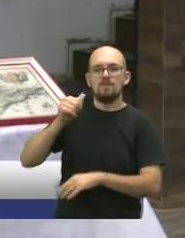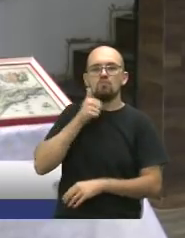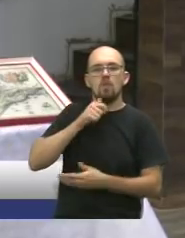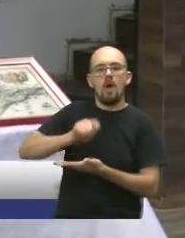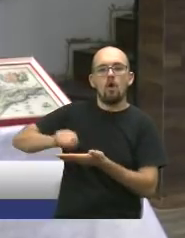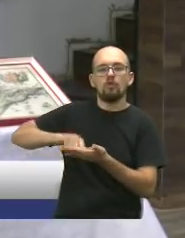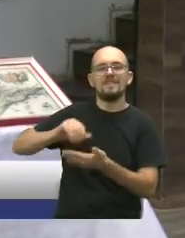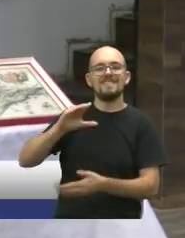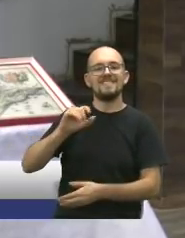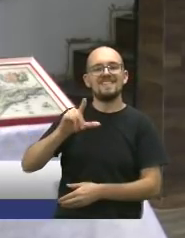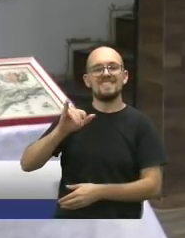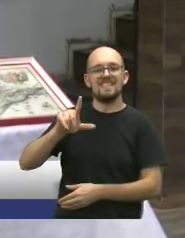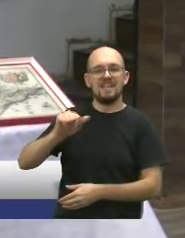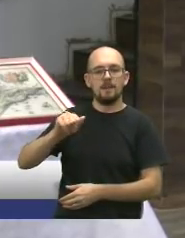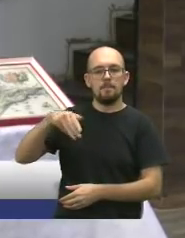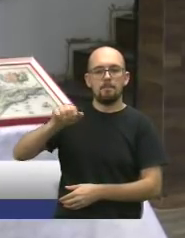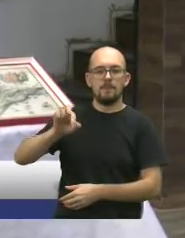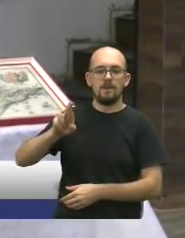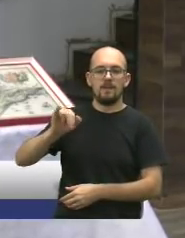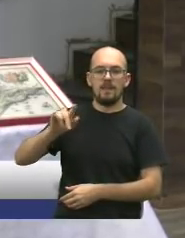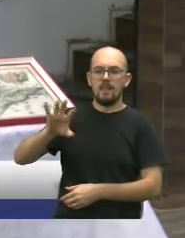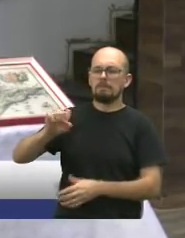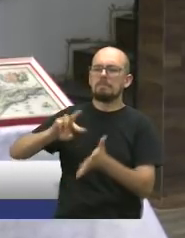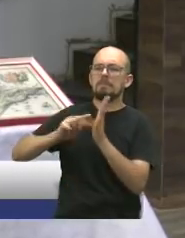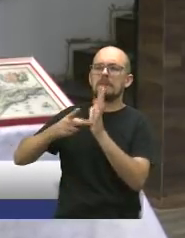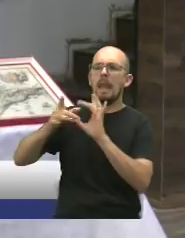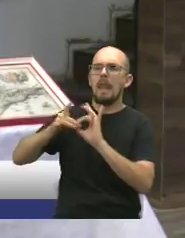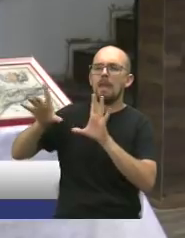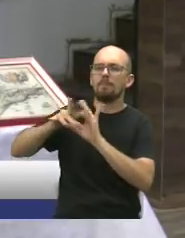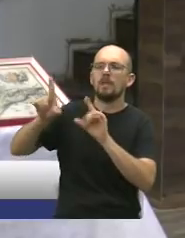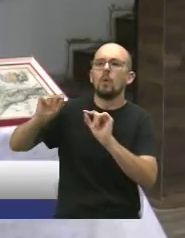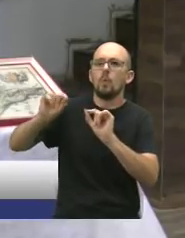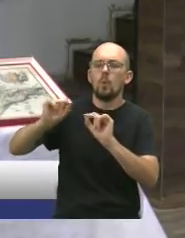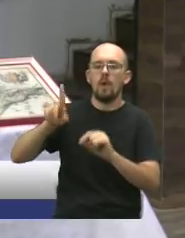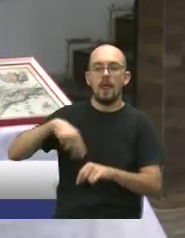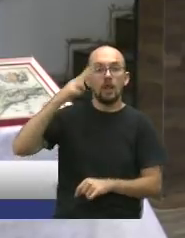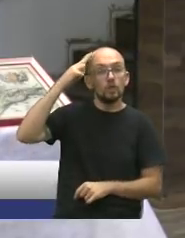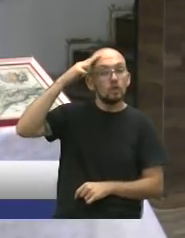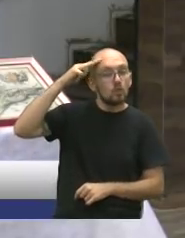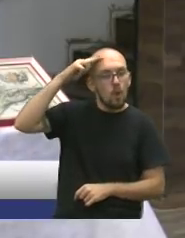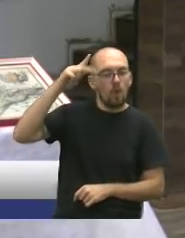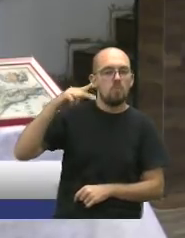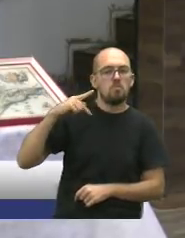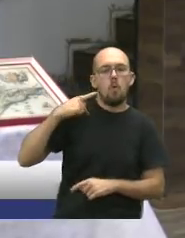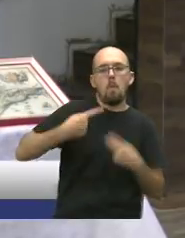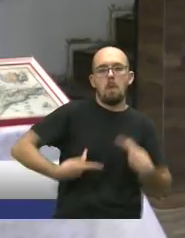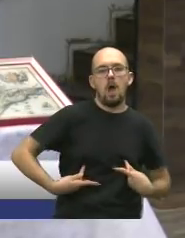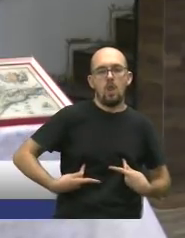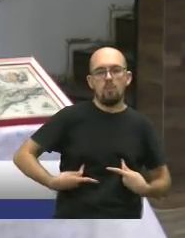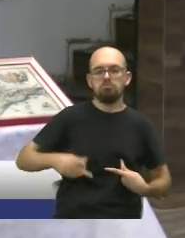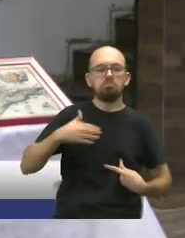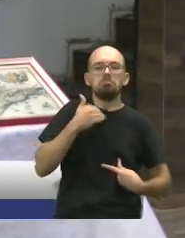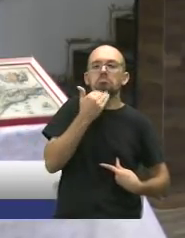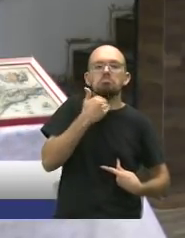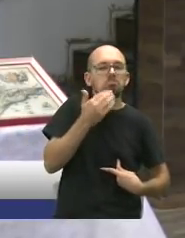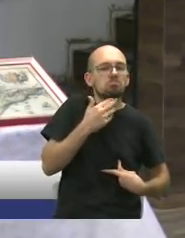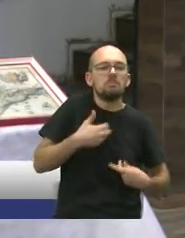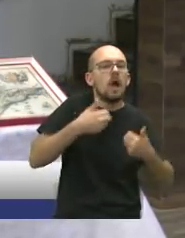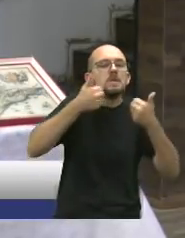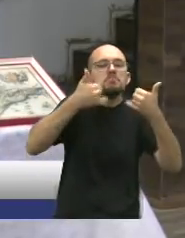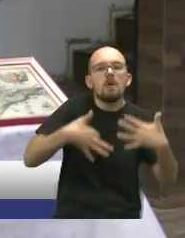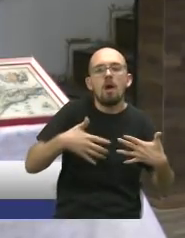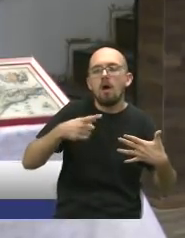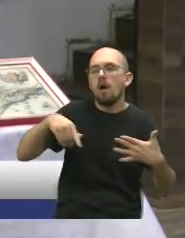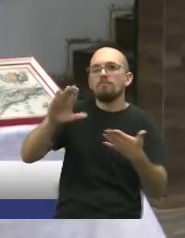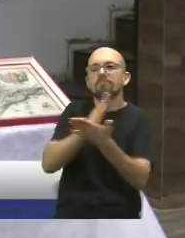palavra que o sonho humano alimenta, que não há ninguém que explique e ninguém que não entenda.